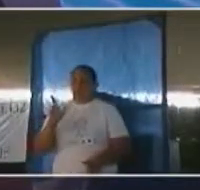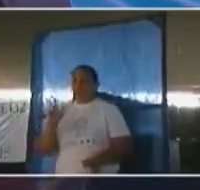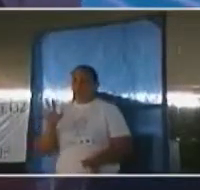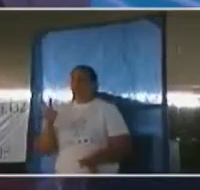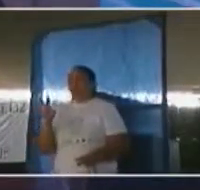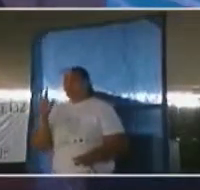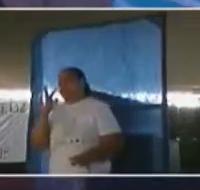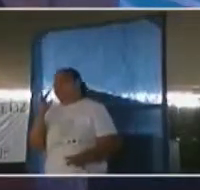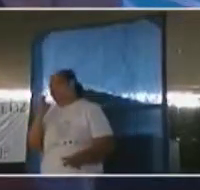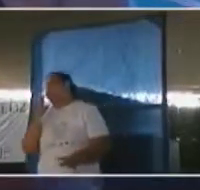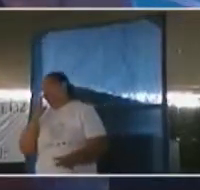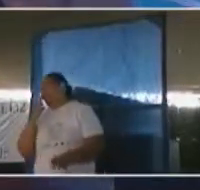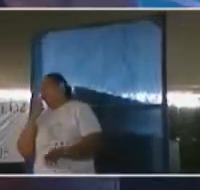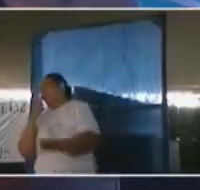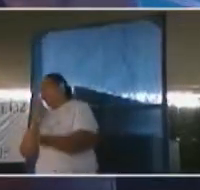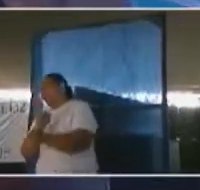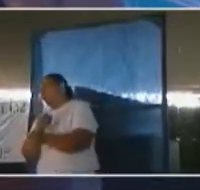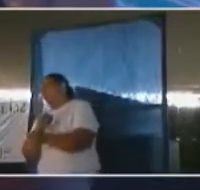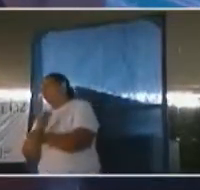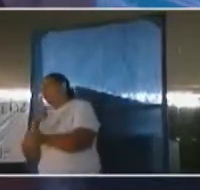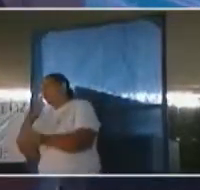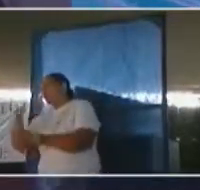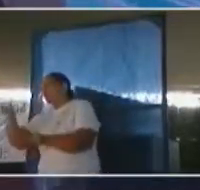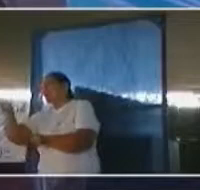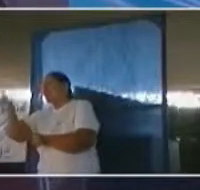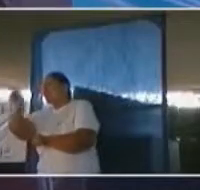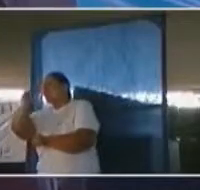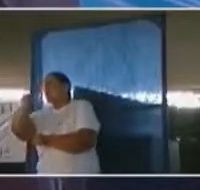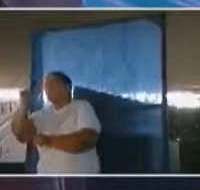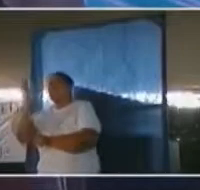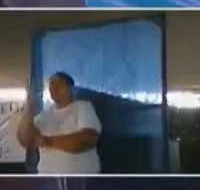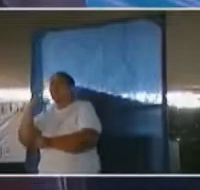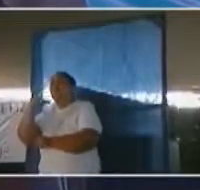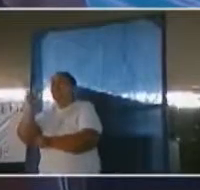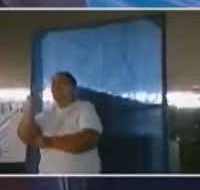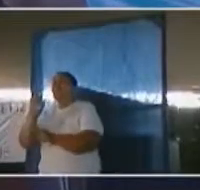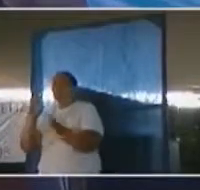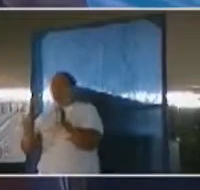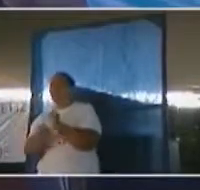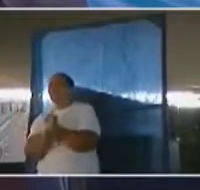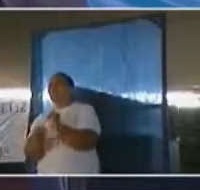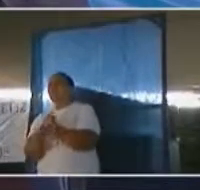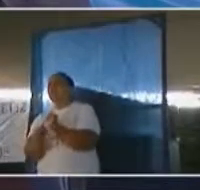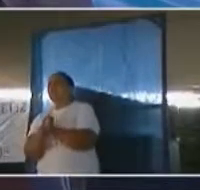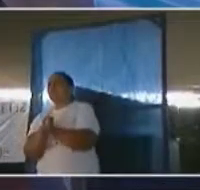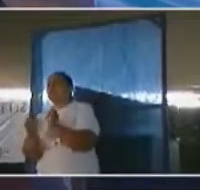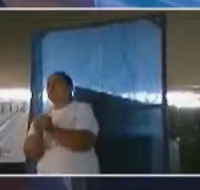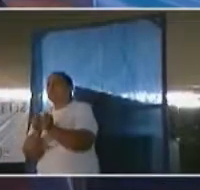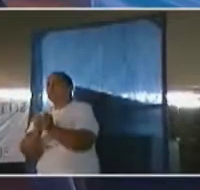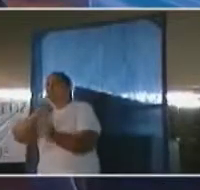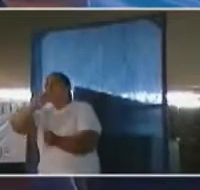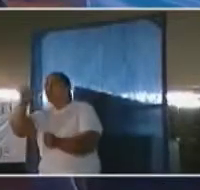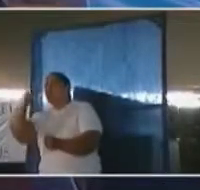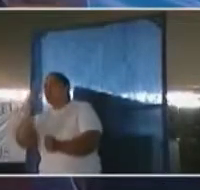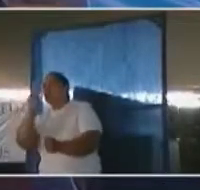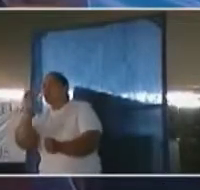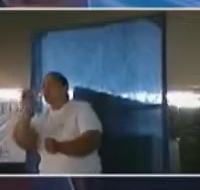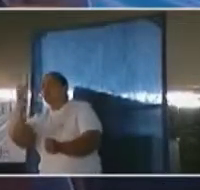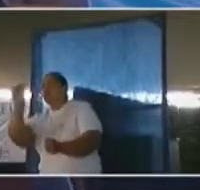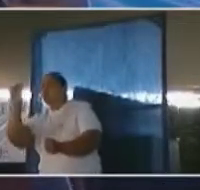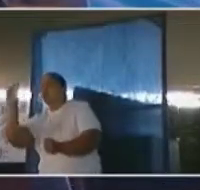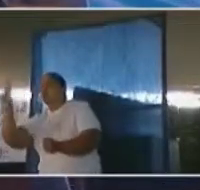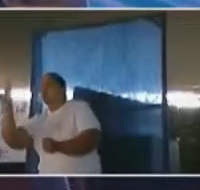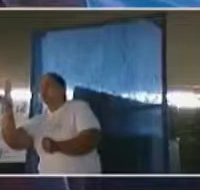sinagoga e ali ficava com os judeus e com os não-judeus convertidos ao judaísmo. E todos os dias,